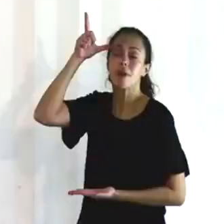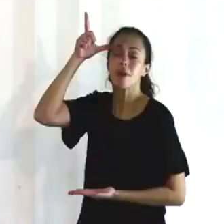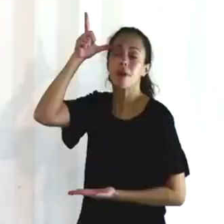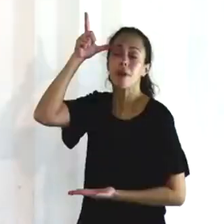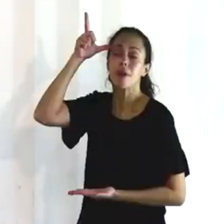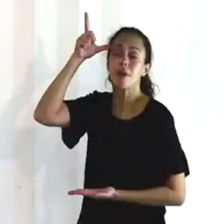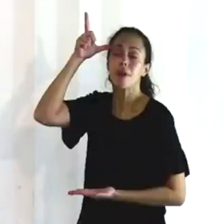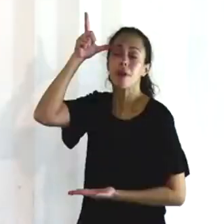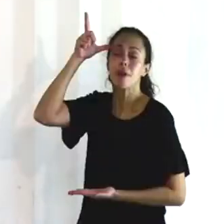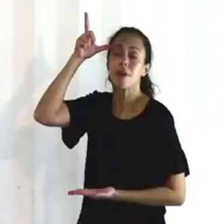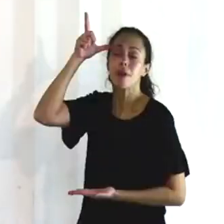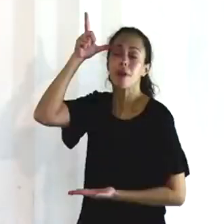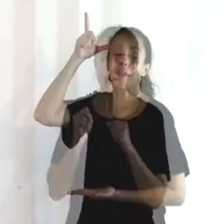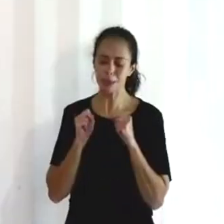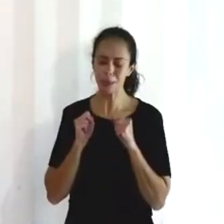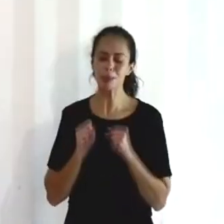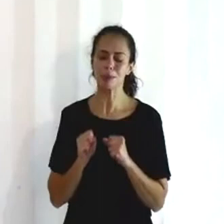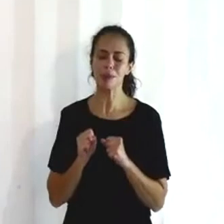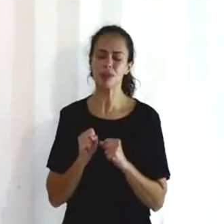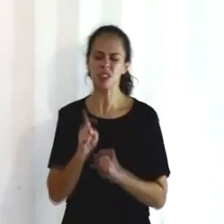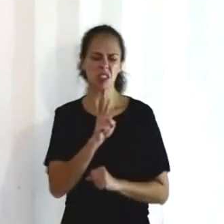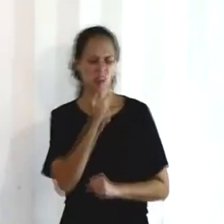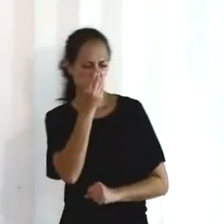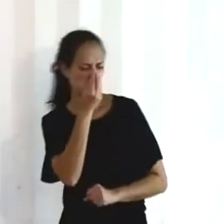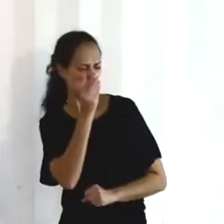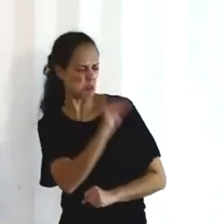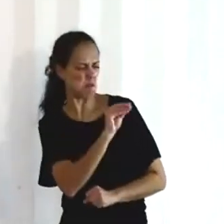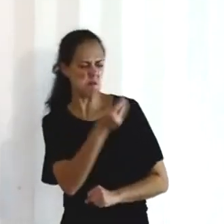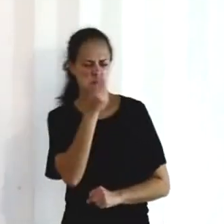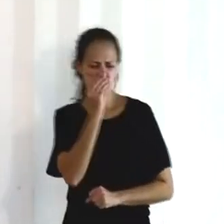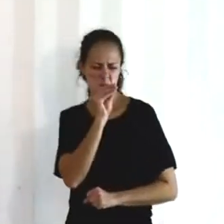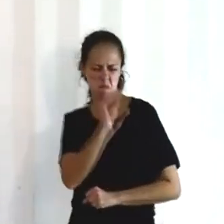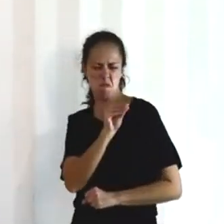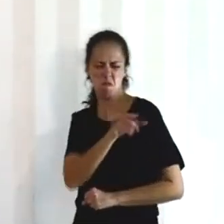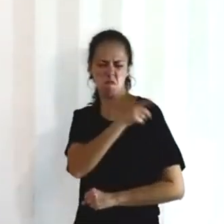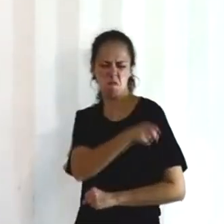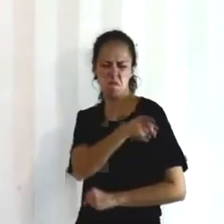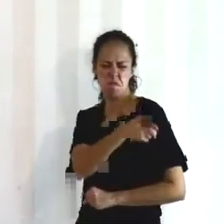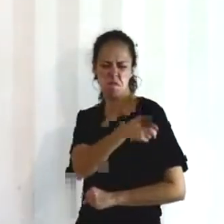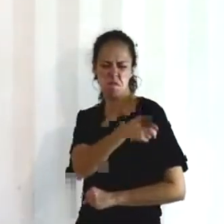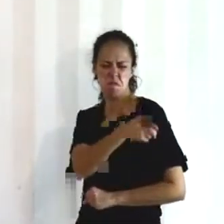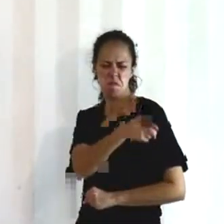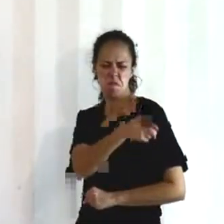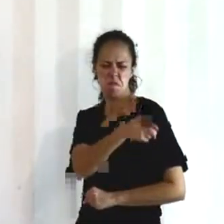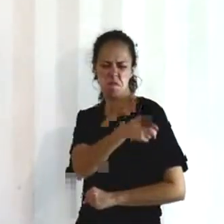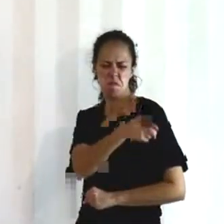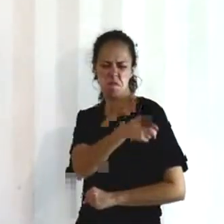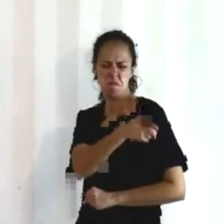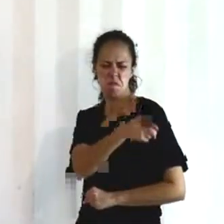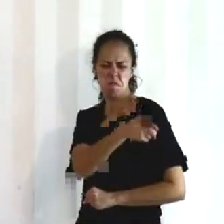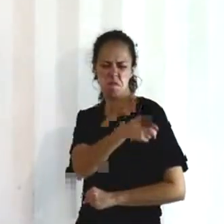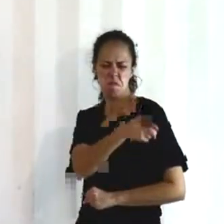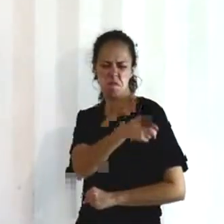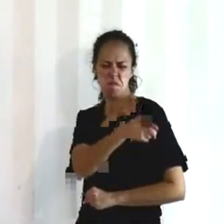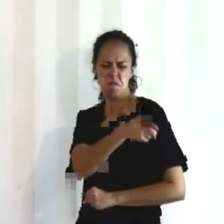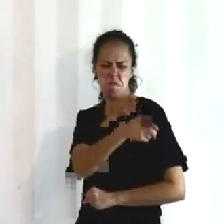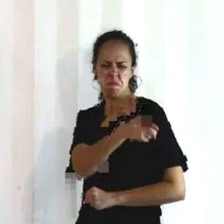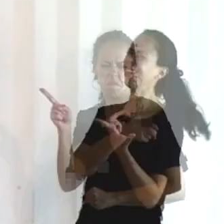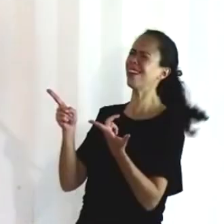não andemos de dedo em riste apontando para o rosto das pessoas, porque o Senhor não nos apontou o